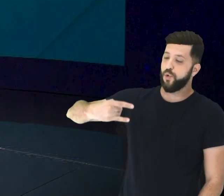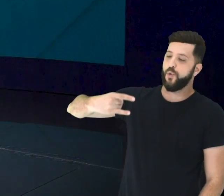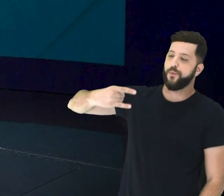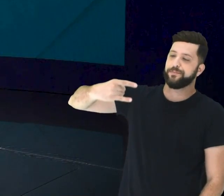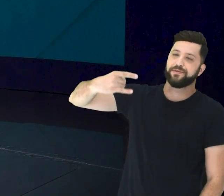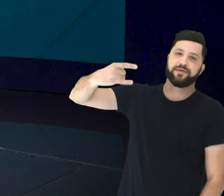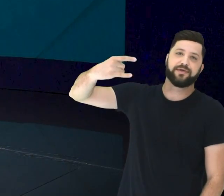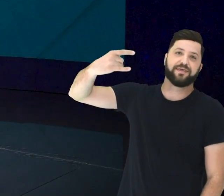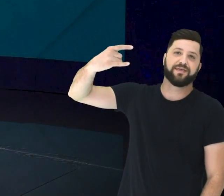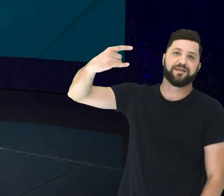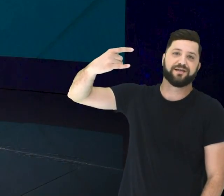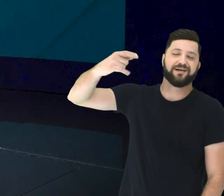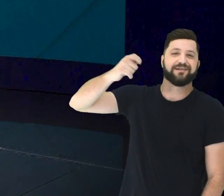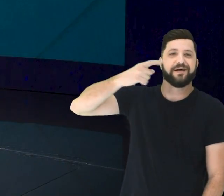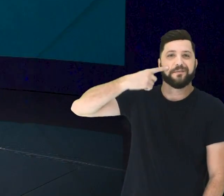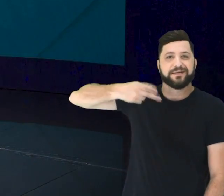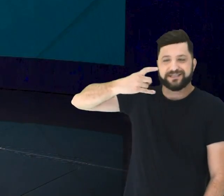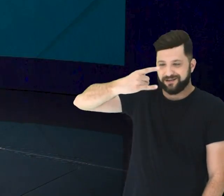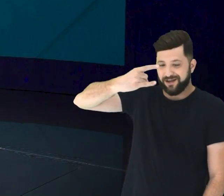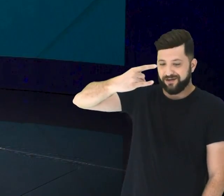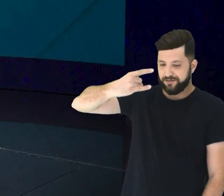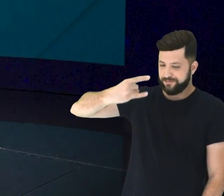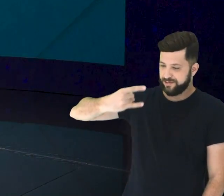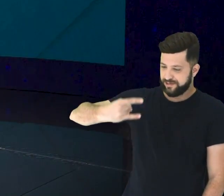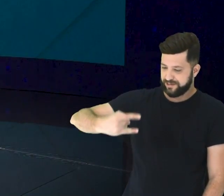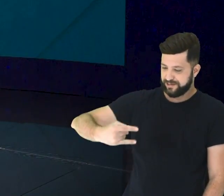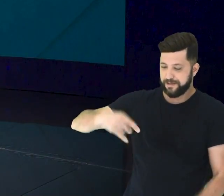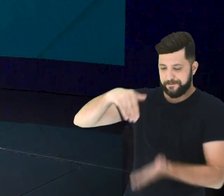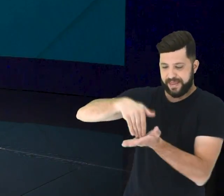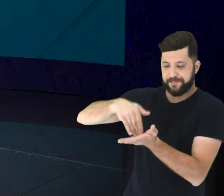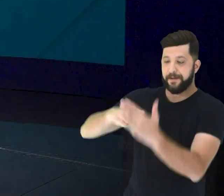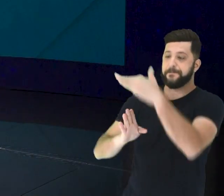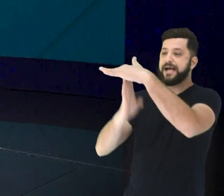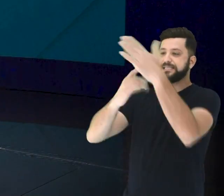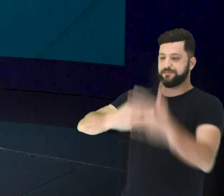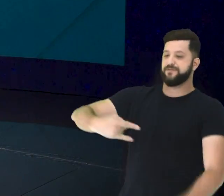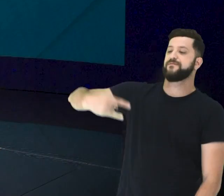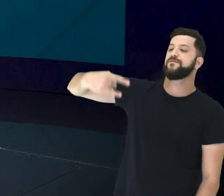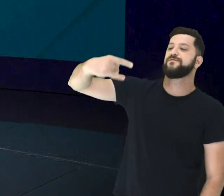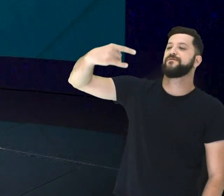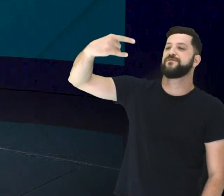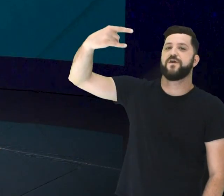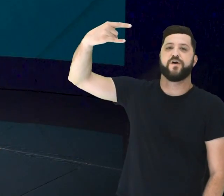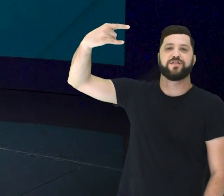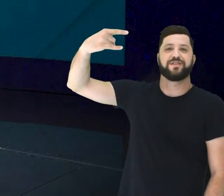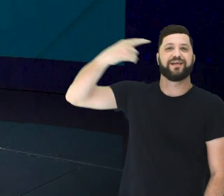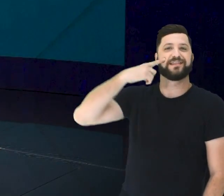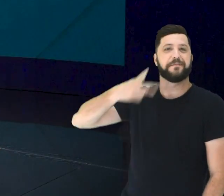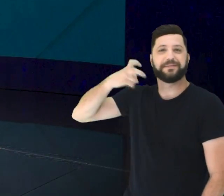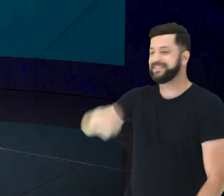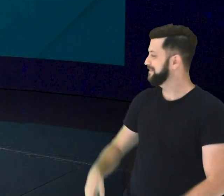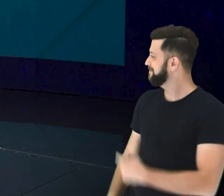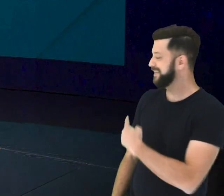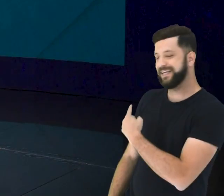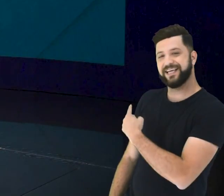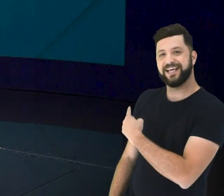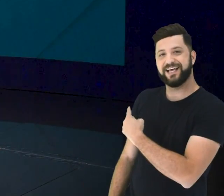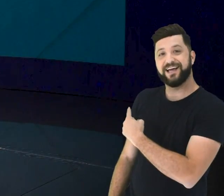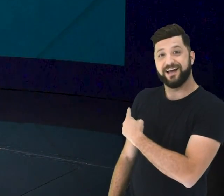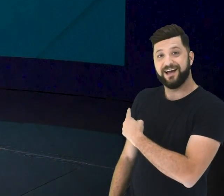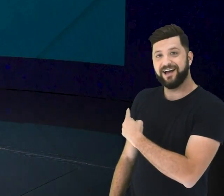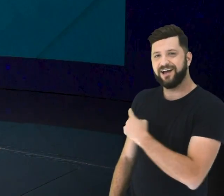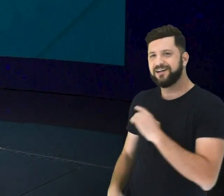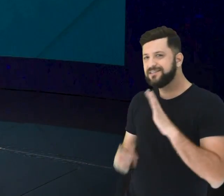região toda aqui da mínima dessa vela aqui com a máxima dessa aqui já mostra que de alguma maneira